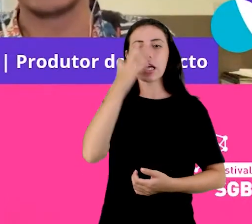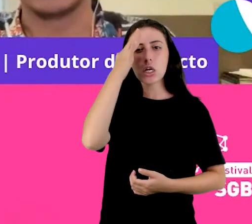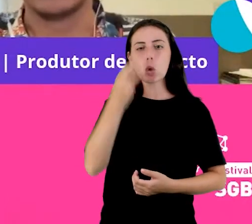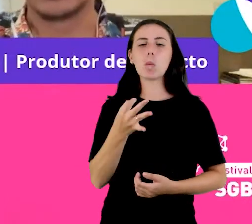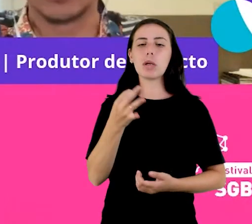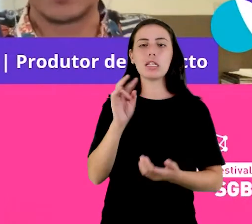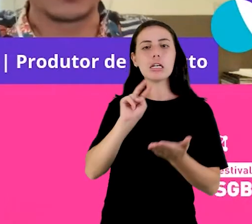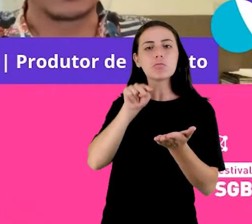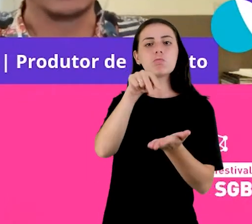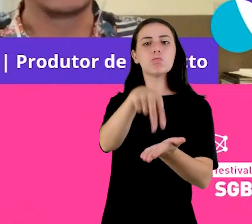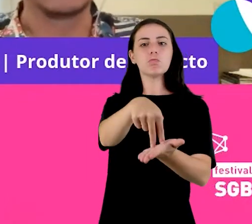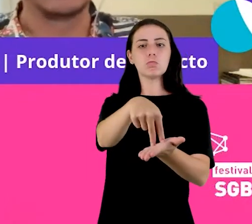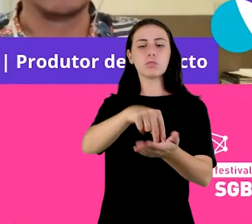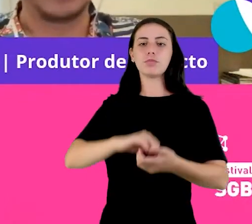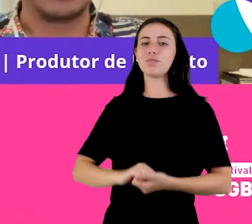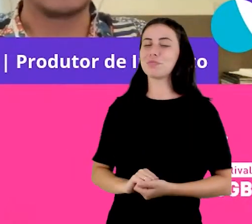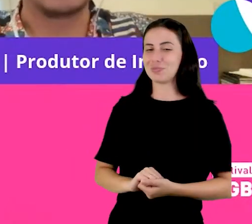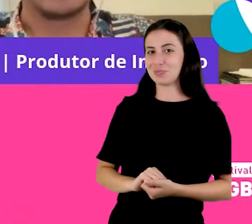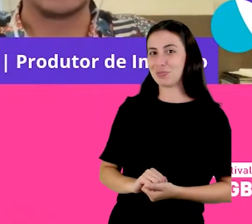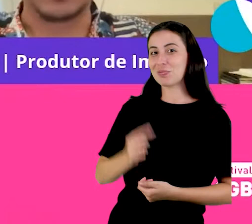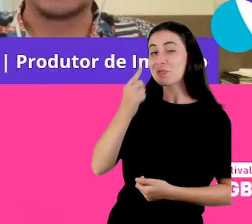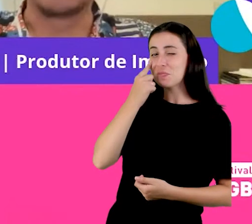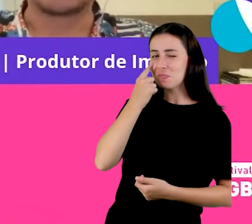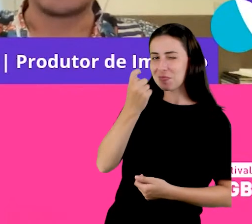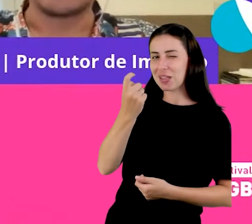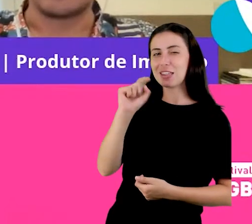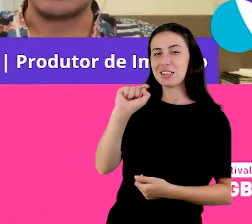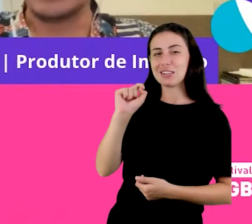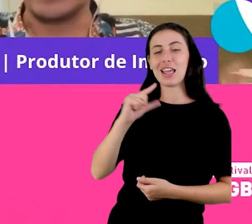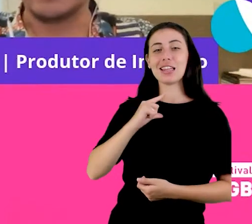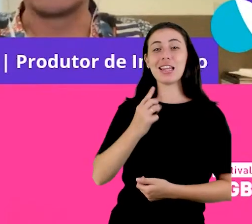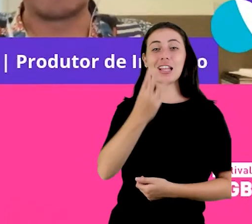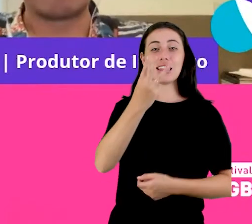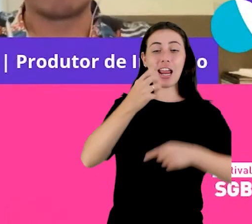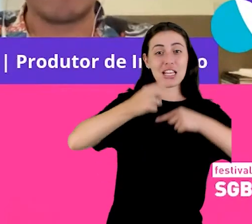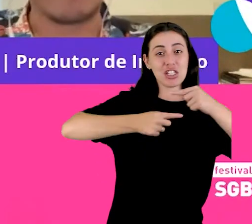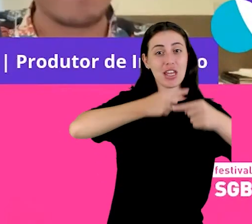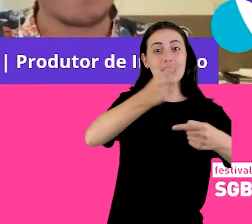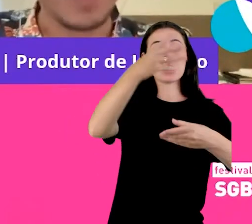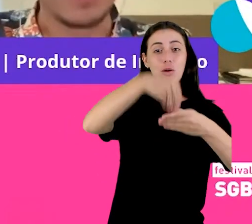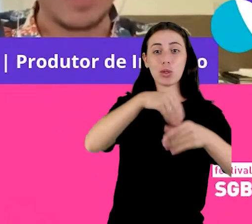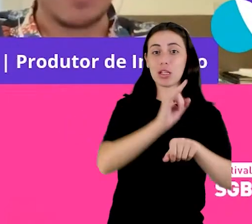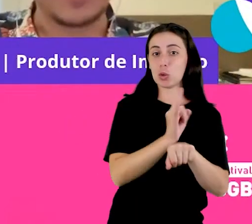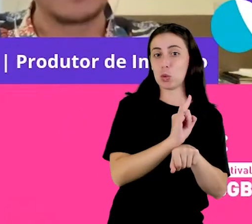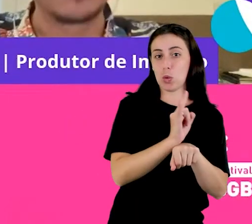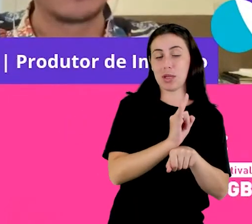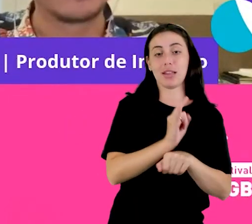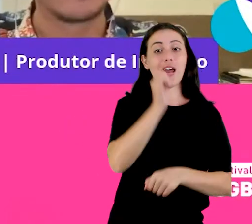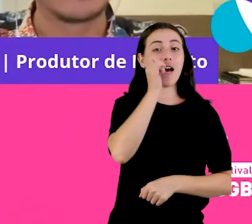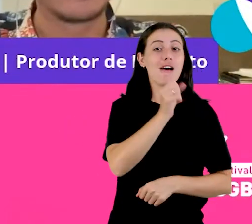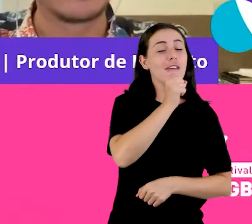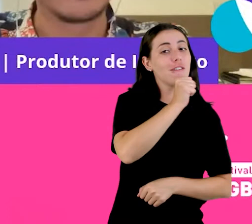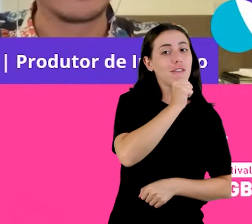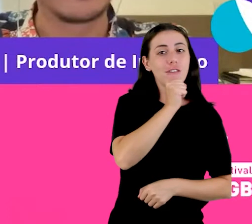a se reconhecer que somos pessoas cis para se entender nesse lugar. E é interessante, desculpa, pode falar, Rodrigo. Não, pode falar.